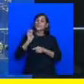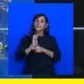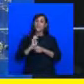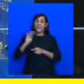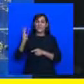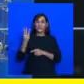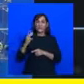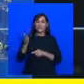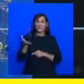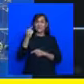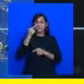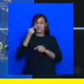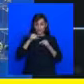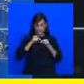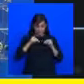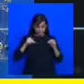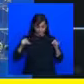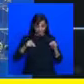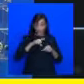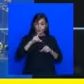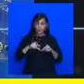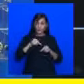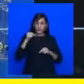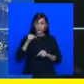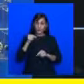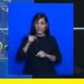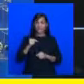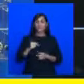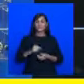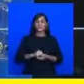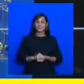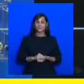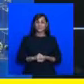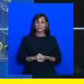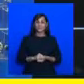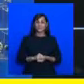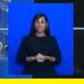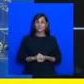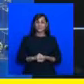do coração. Vamos conferir então os números sorteados.